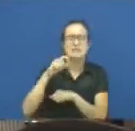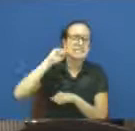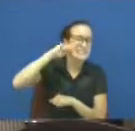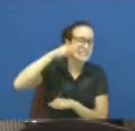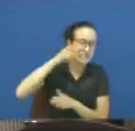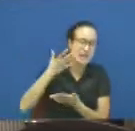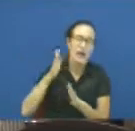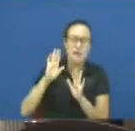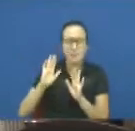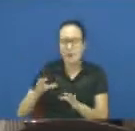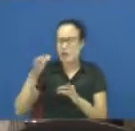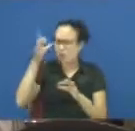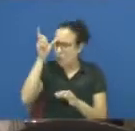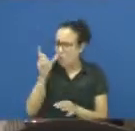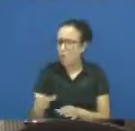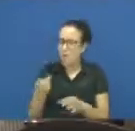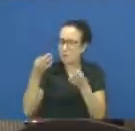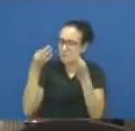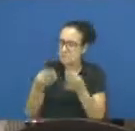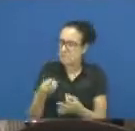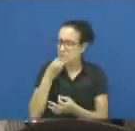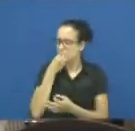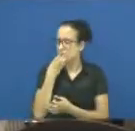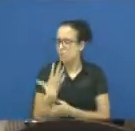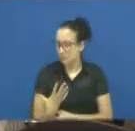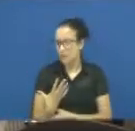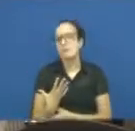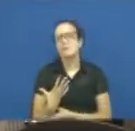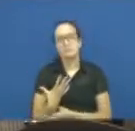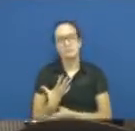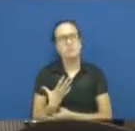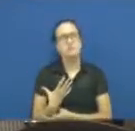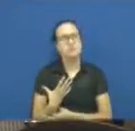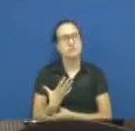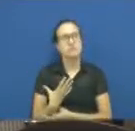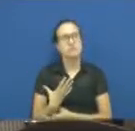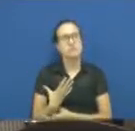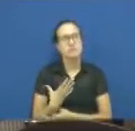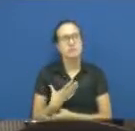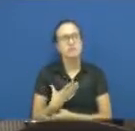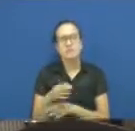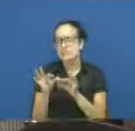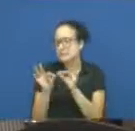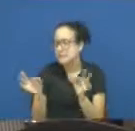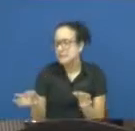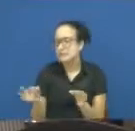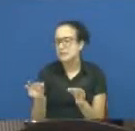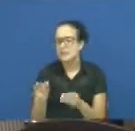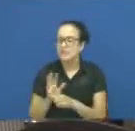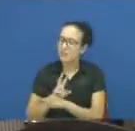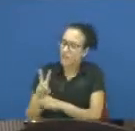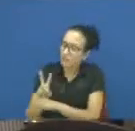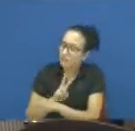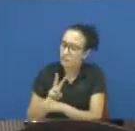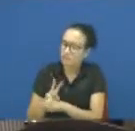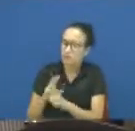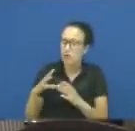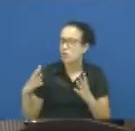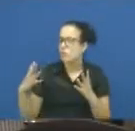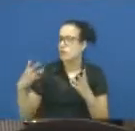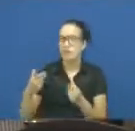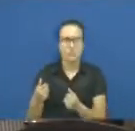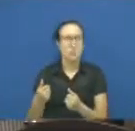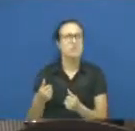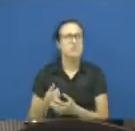homem correto, bom e generoso que acompanhou a nossa juventude toda. Muito obrigado